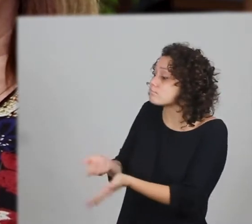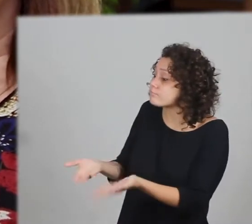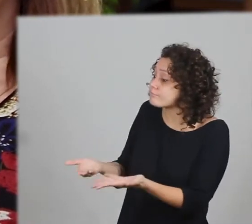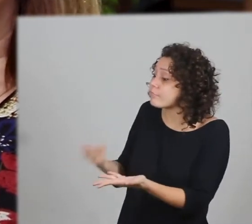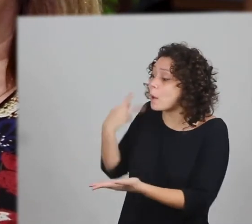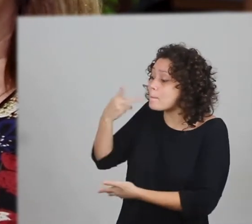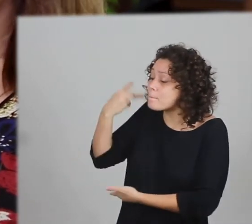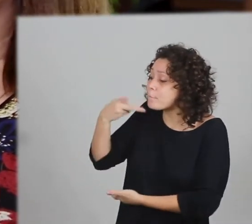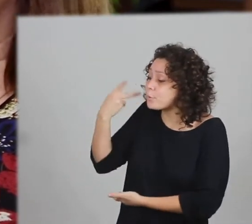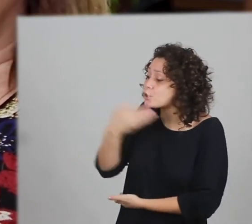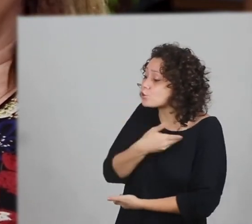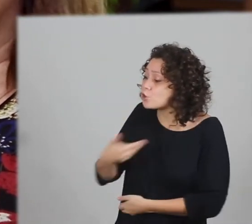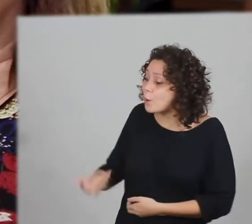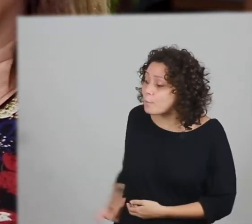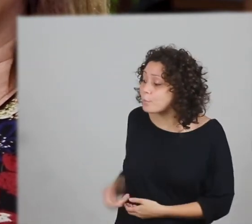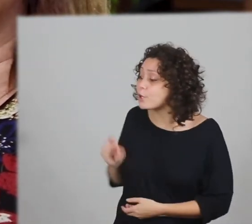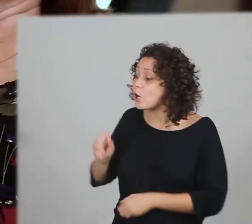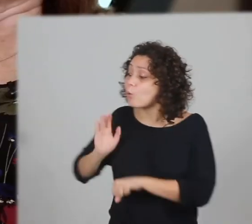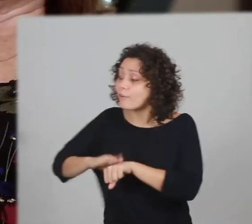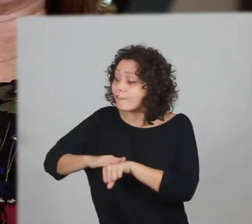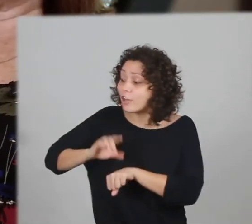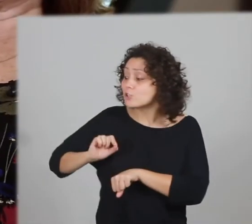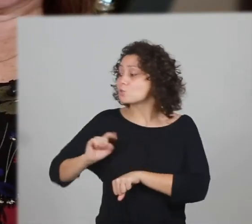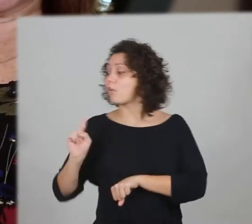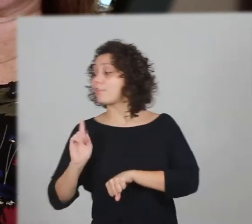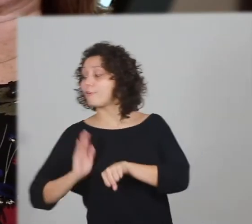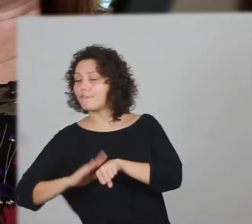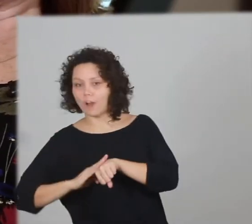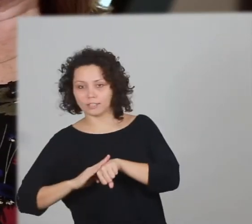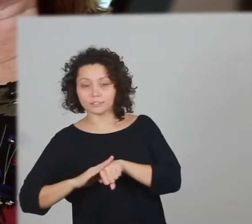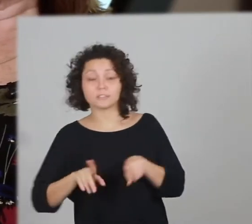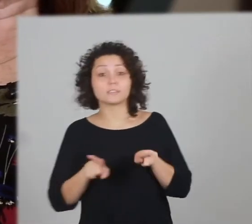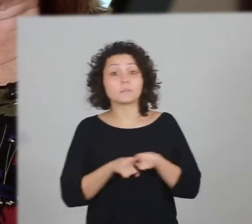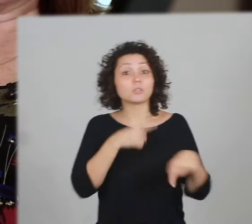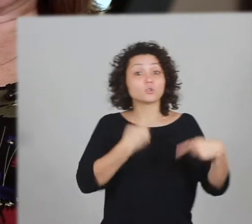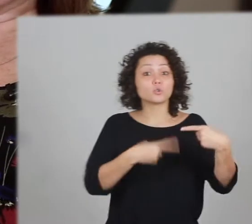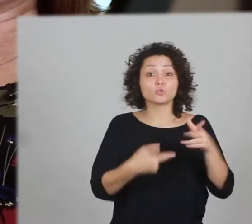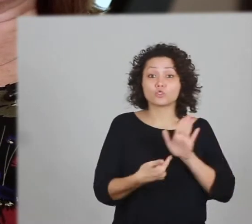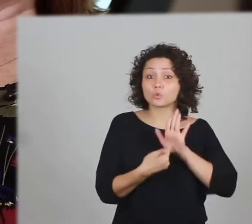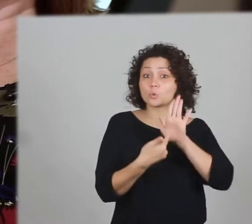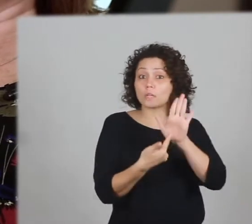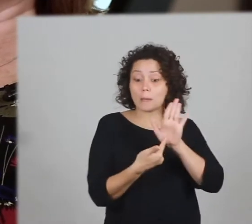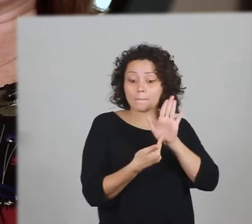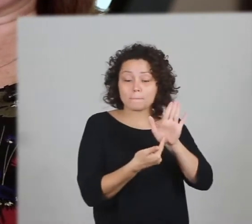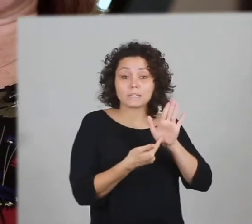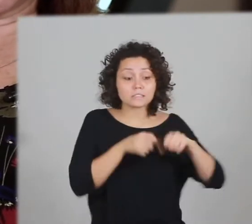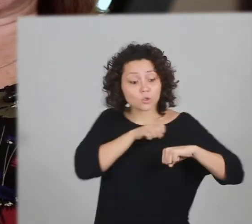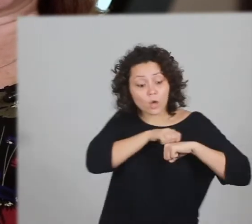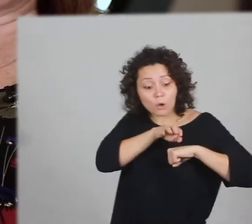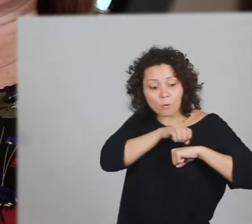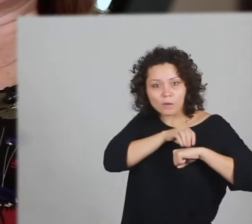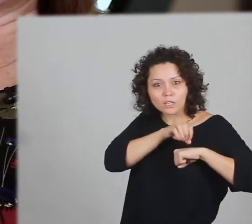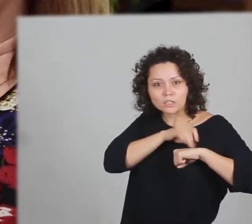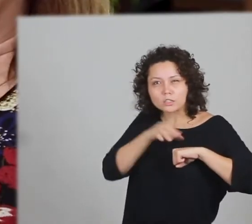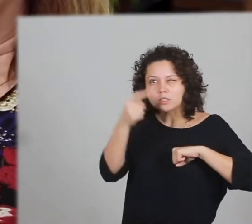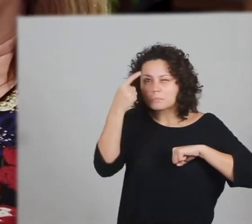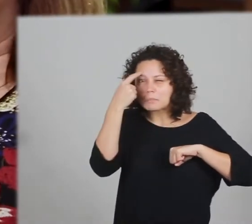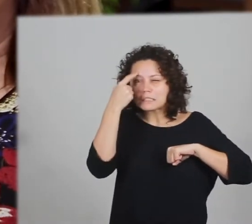às políticas adotadas e não adotadas, discutindo e apresentando recomendações e soluções